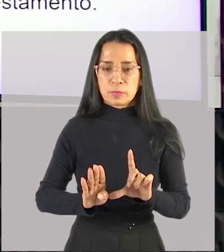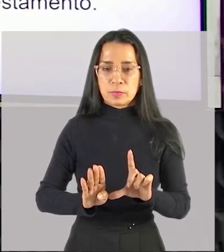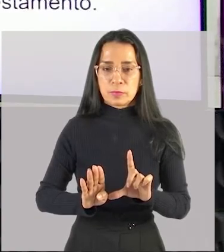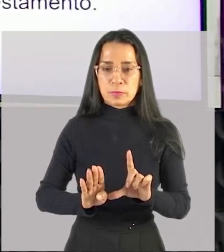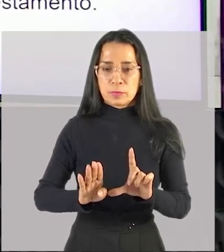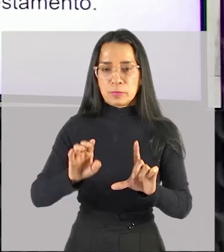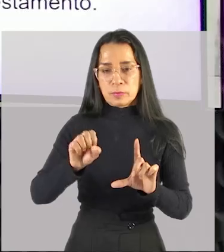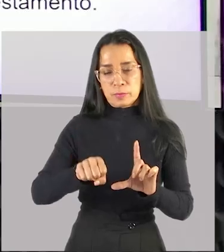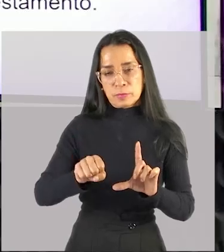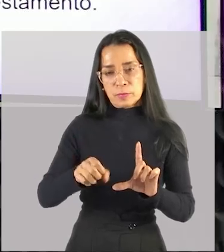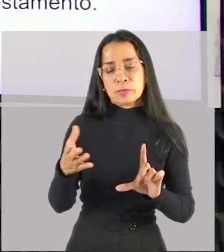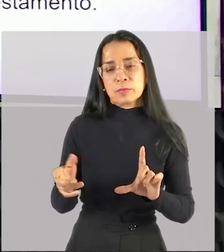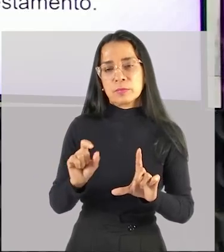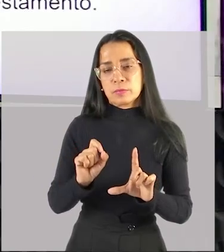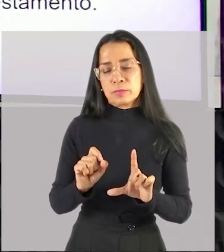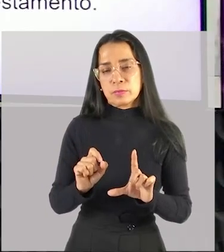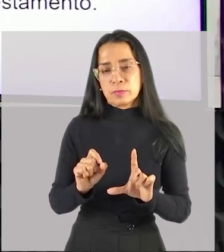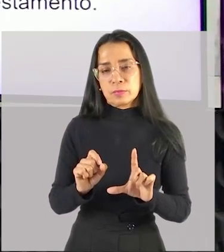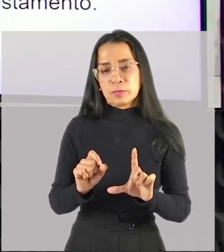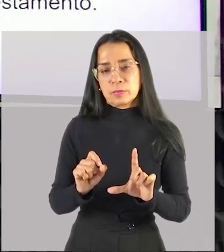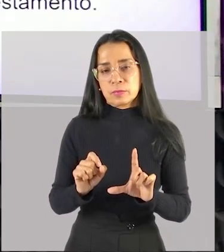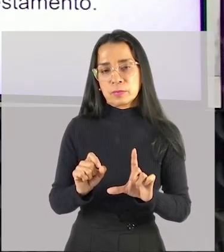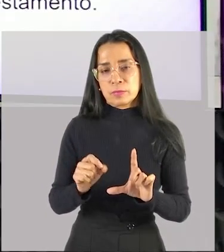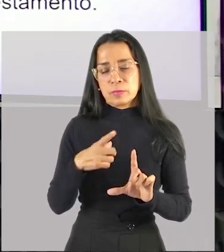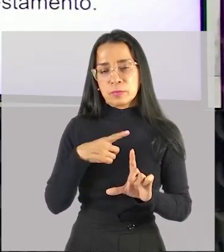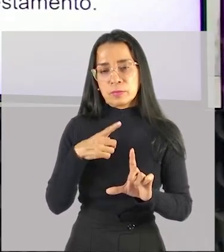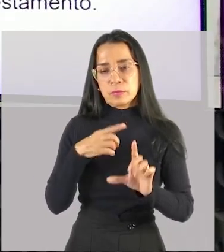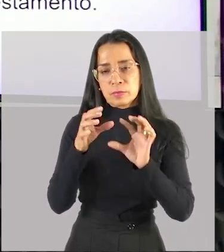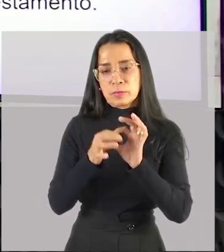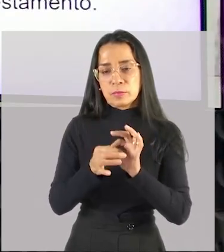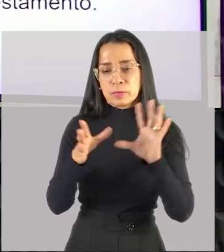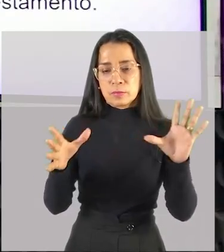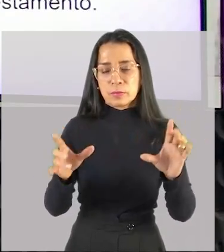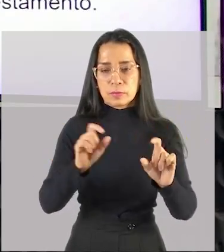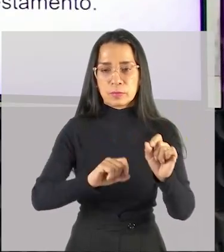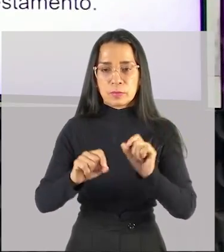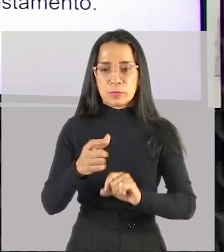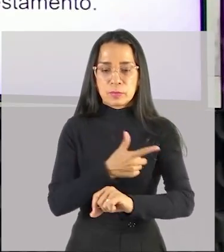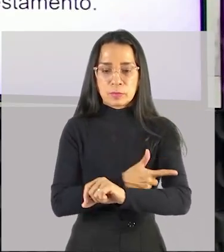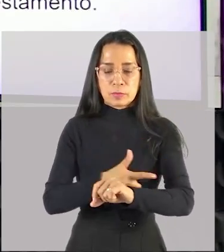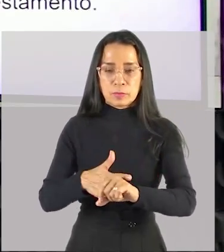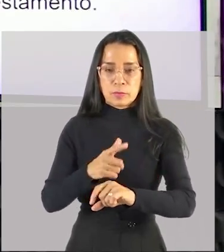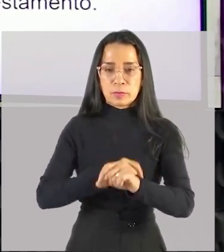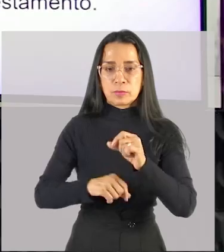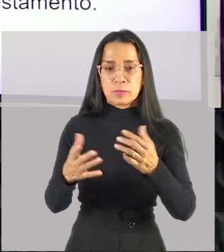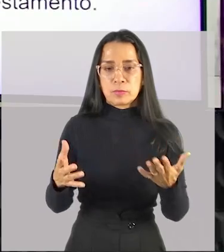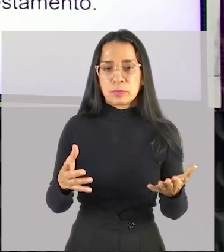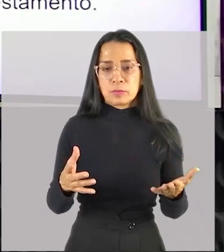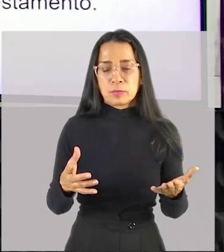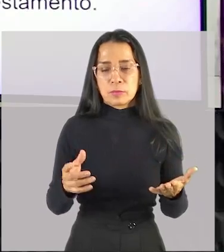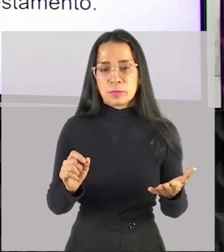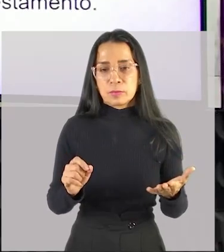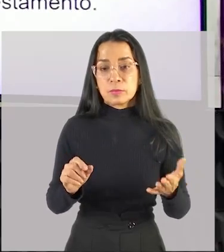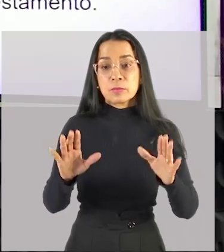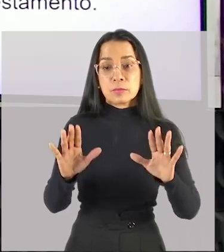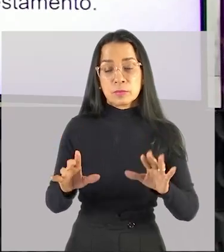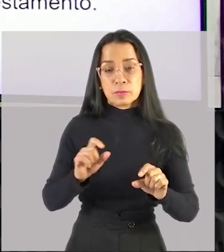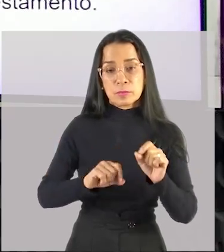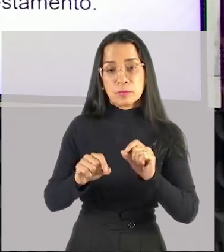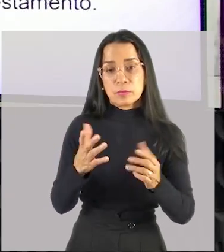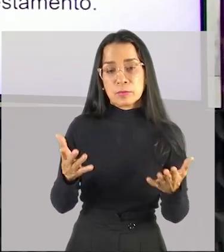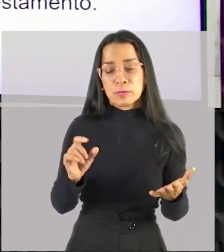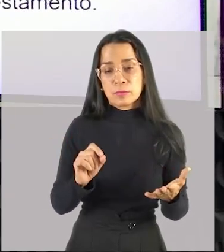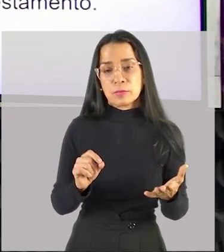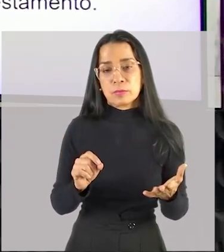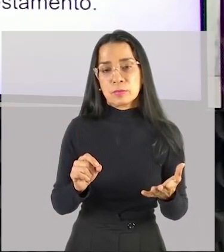moral. Sim, é exatamente isso, né? A gente tem uma autonomia moral, né? A gente tem uma autonomia, só que